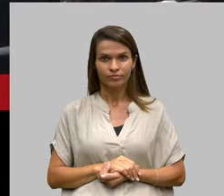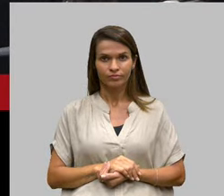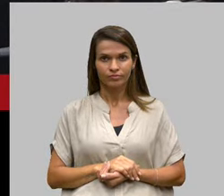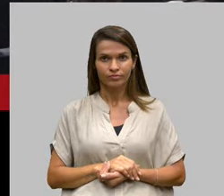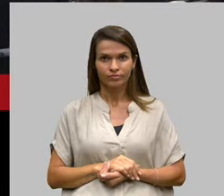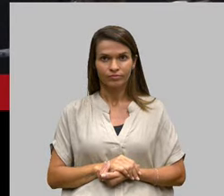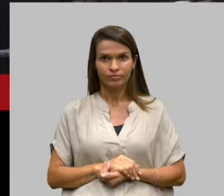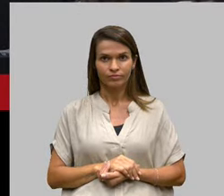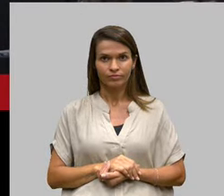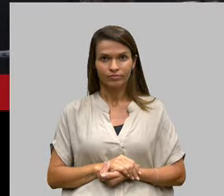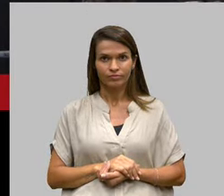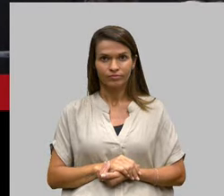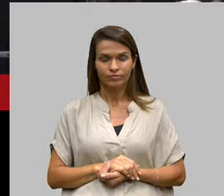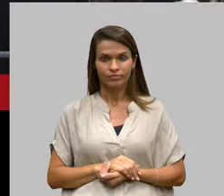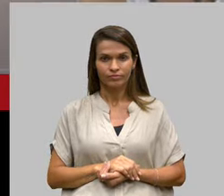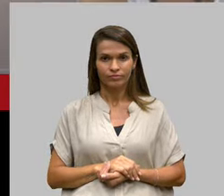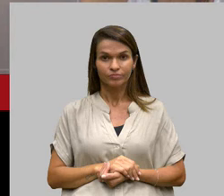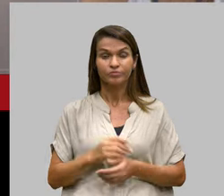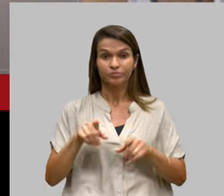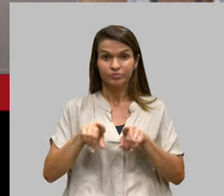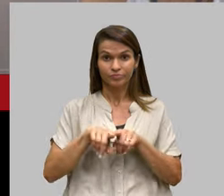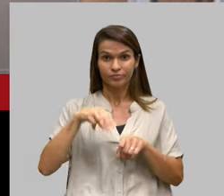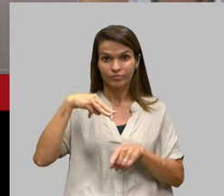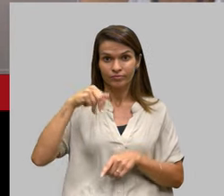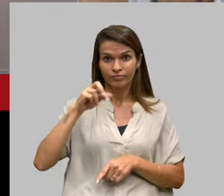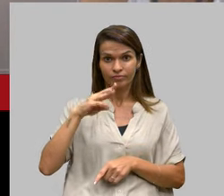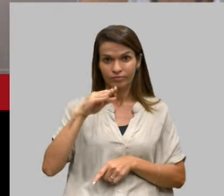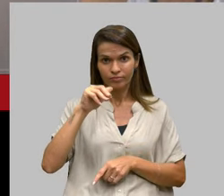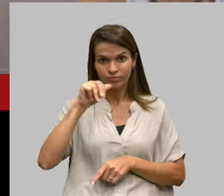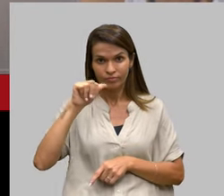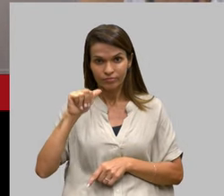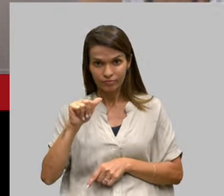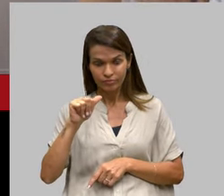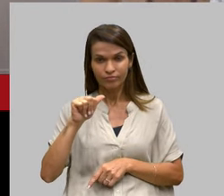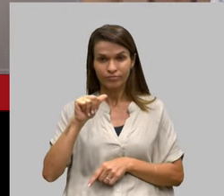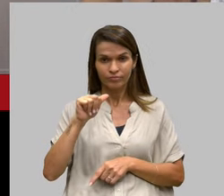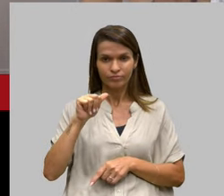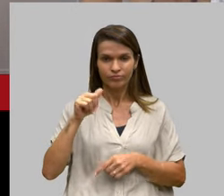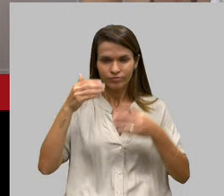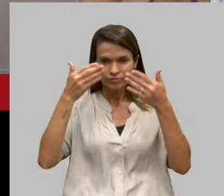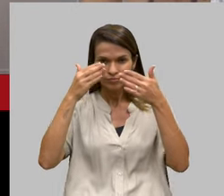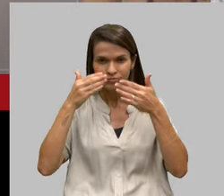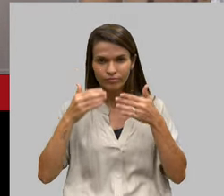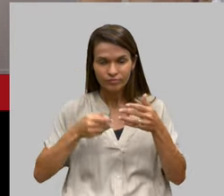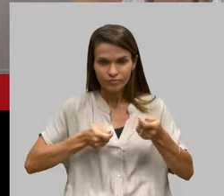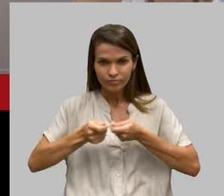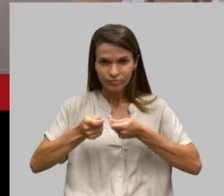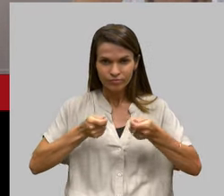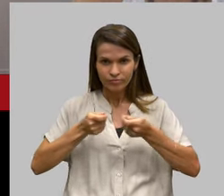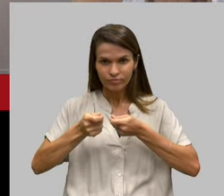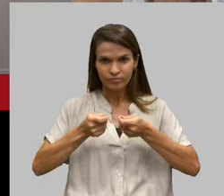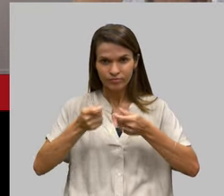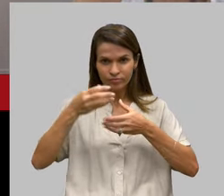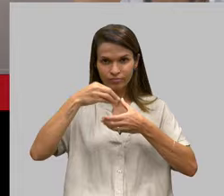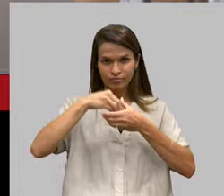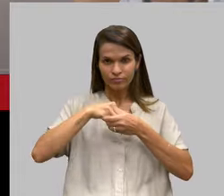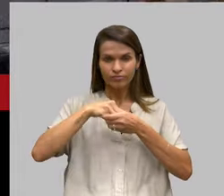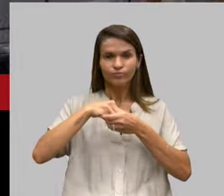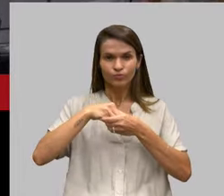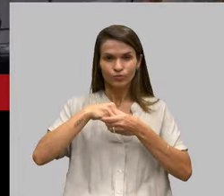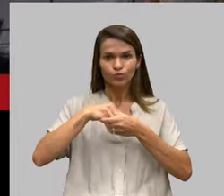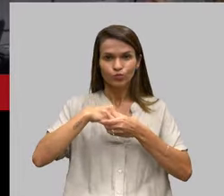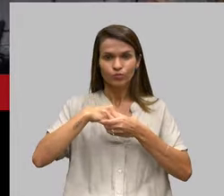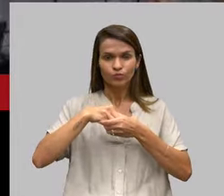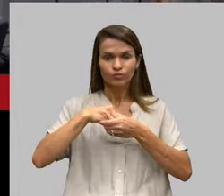não e Maria Júlia Ferreira e Silva analista de controle externo do Tribunal de Contas